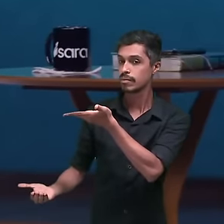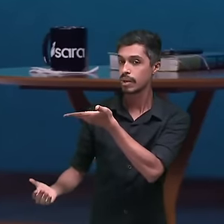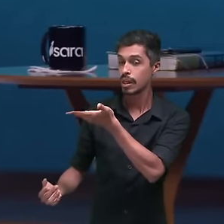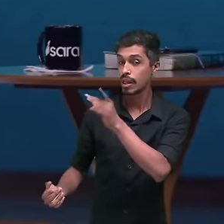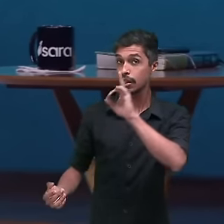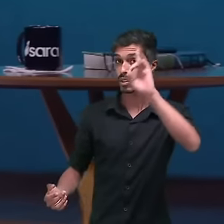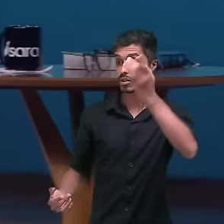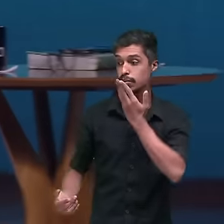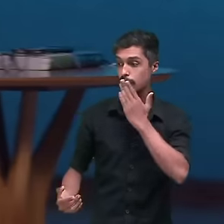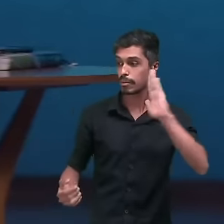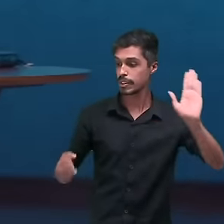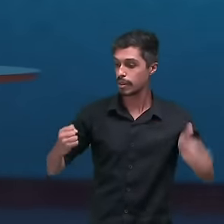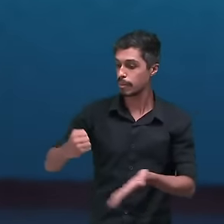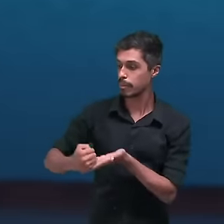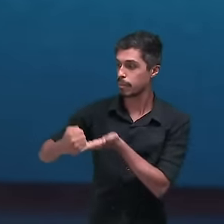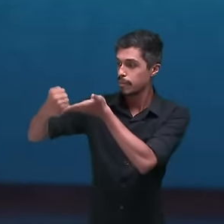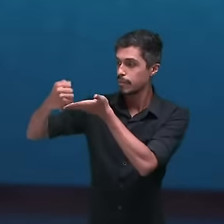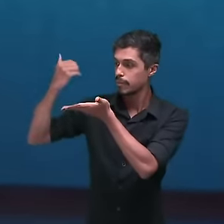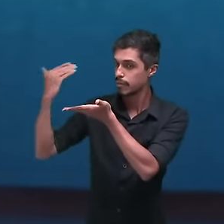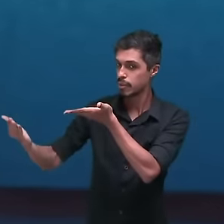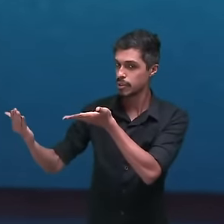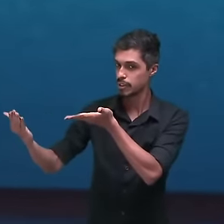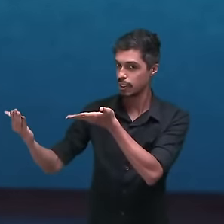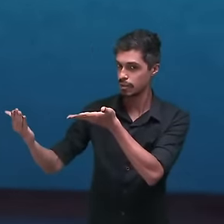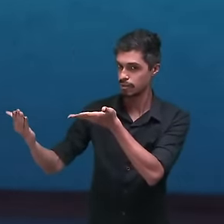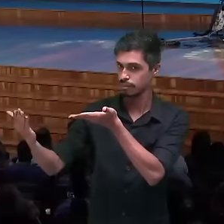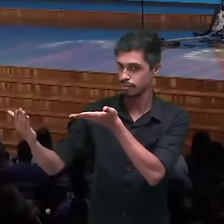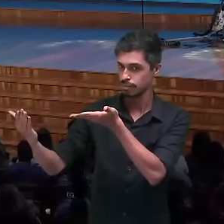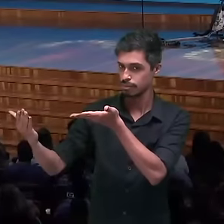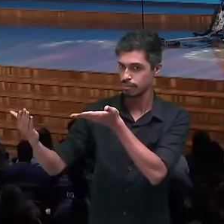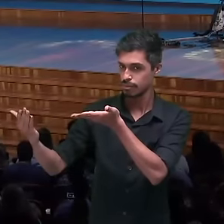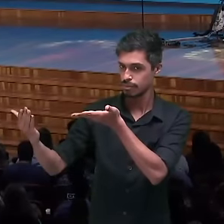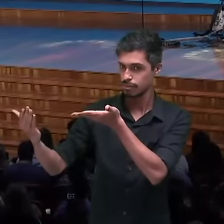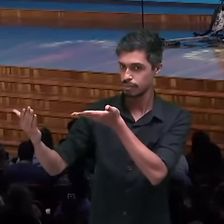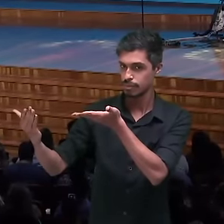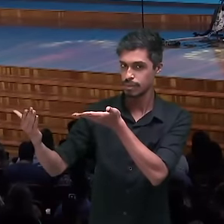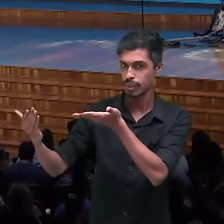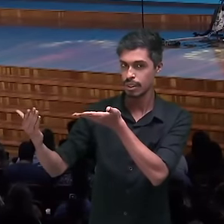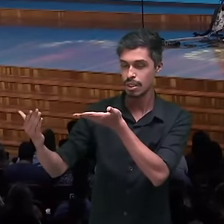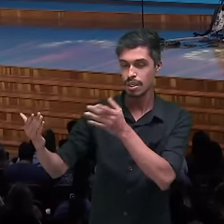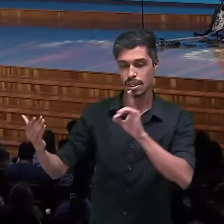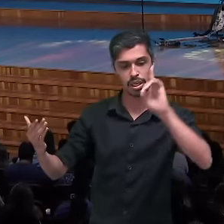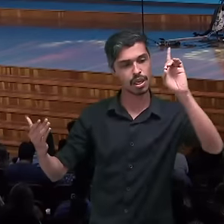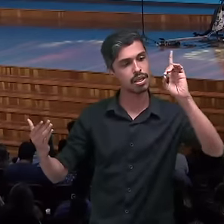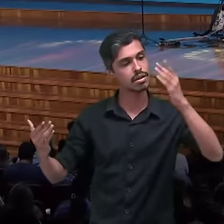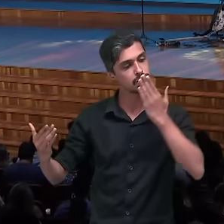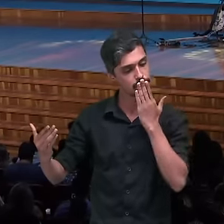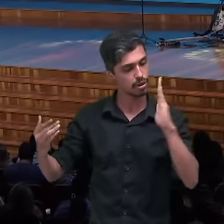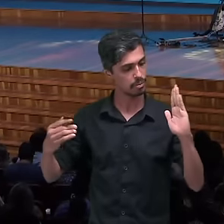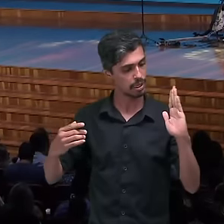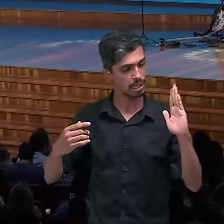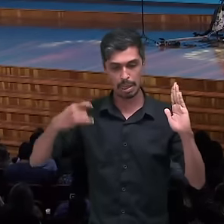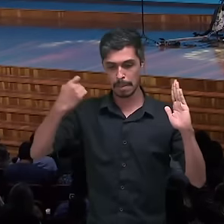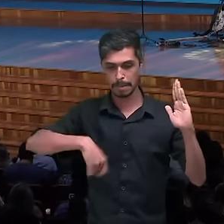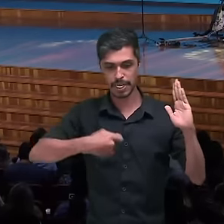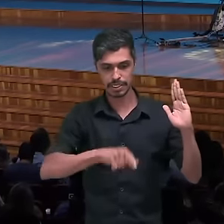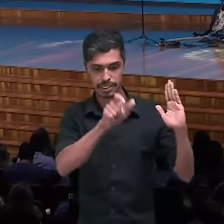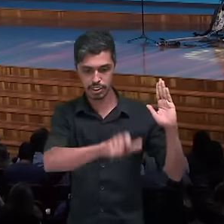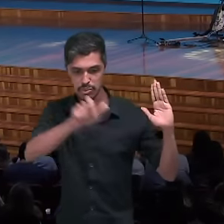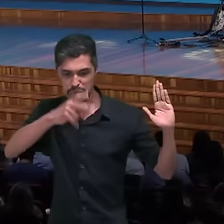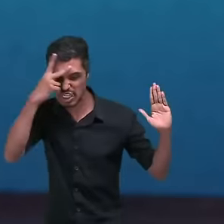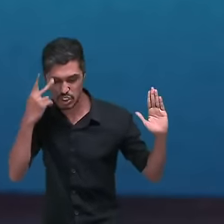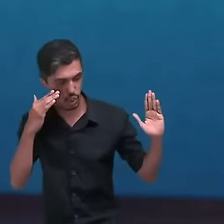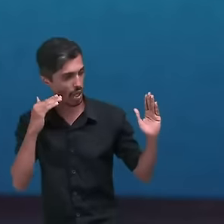uma promessa. Aleluia, e essa palavra não depende de homens, não depende do governo,